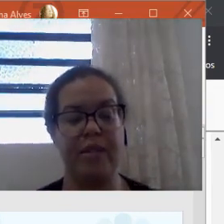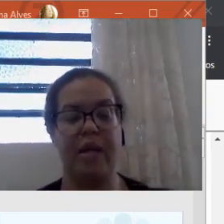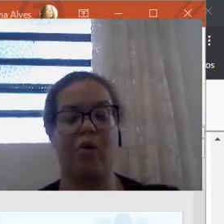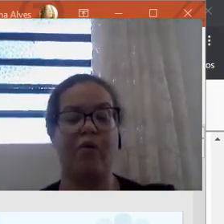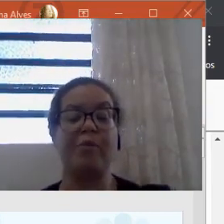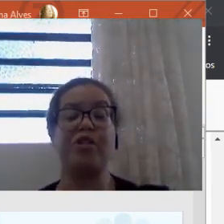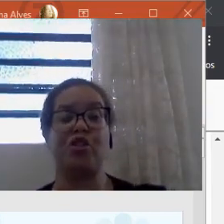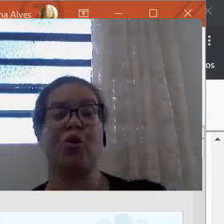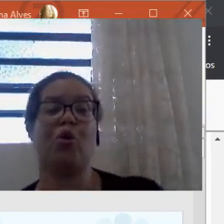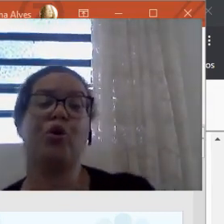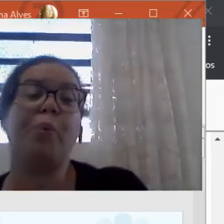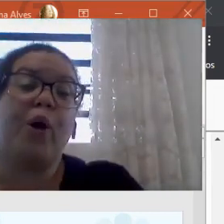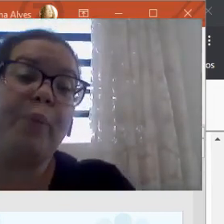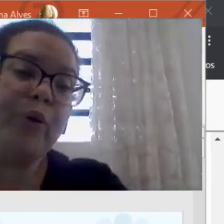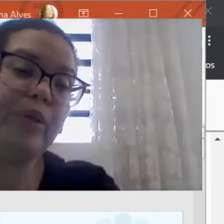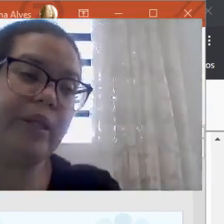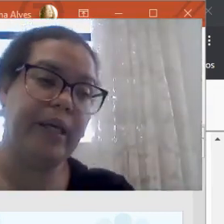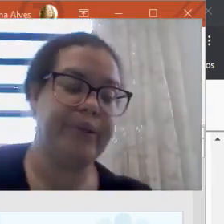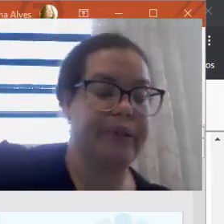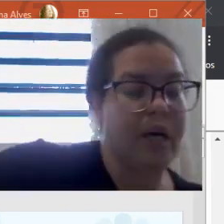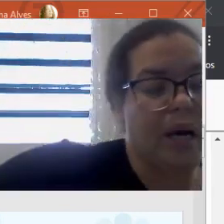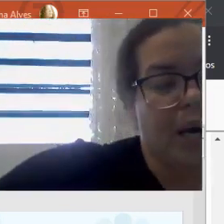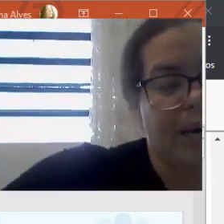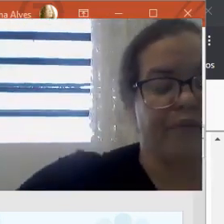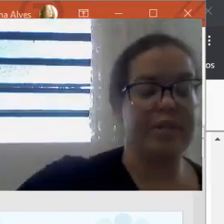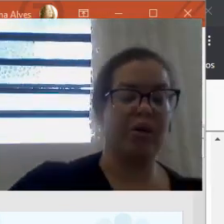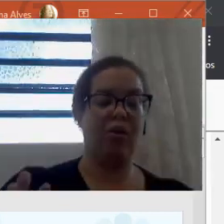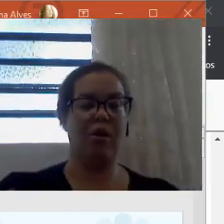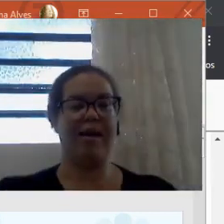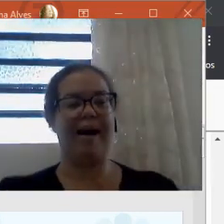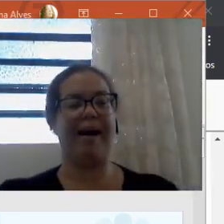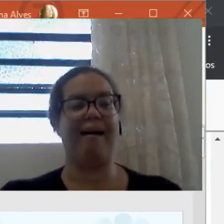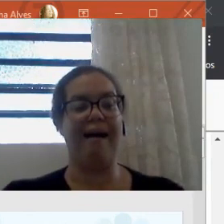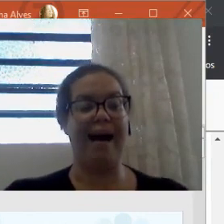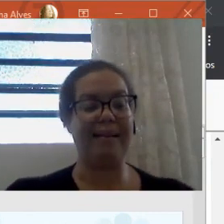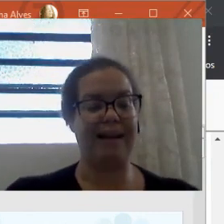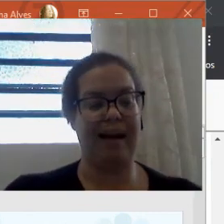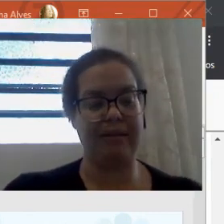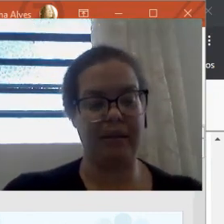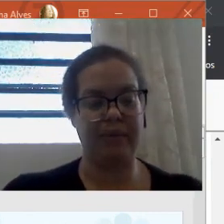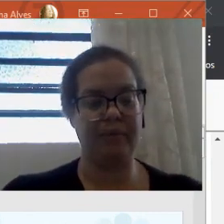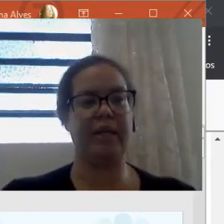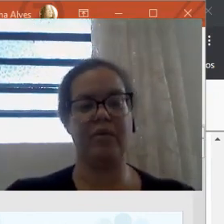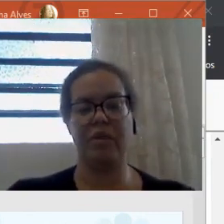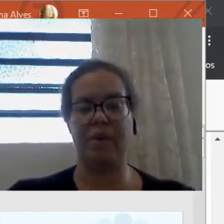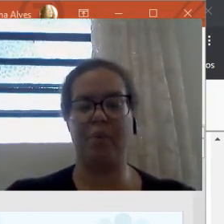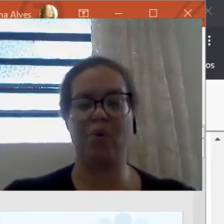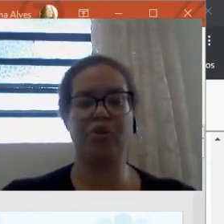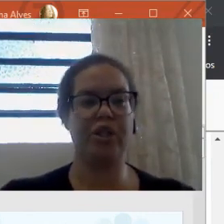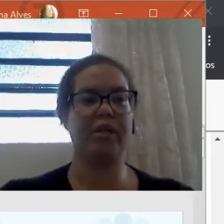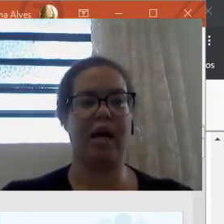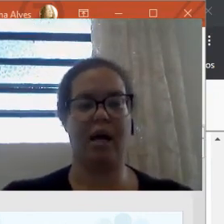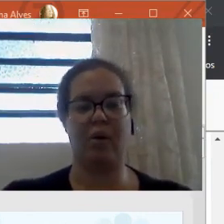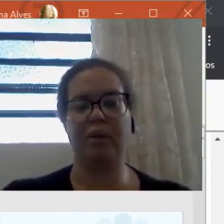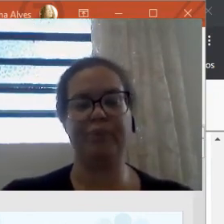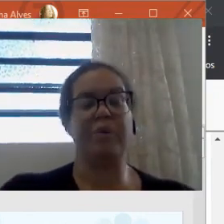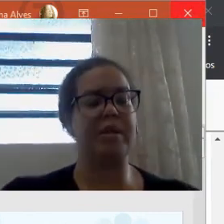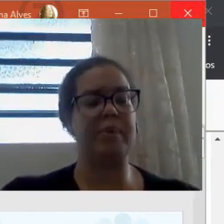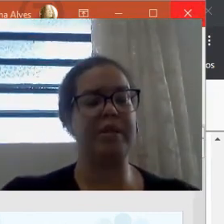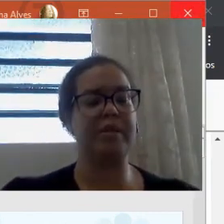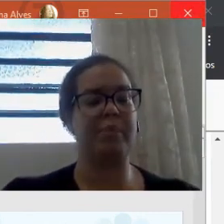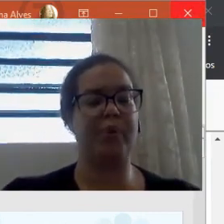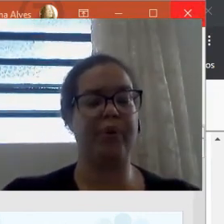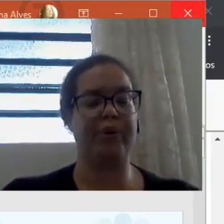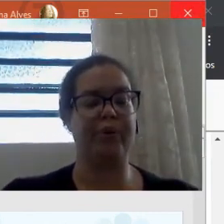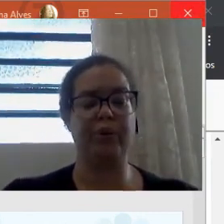gente vai fazer, conforme a gente colocou no próprio roteiro, é você colocar a data, né? Então, você vai pôr o dia da aula.